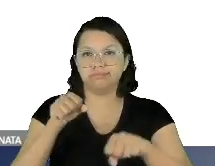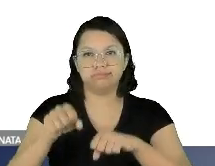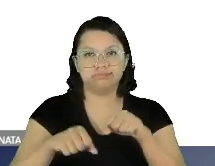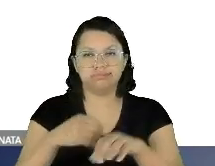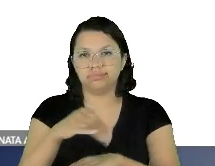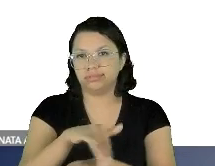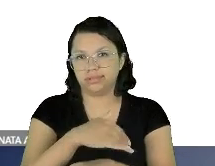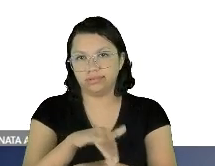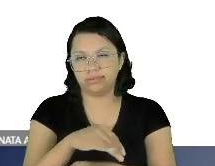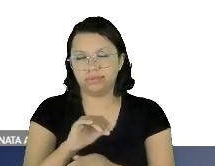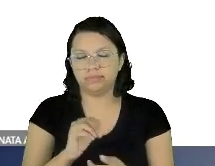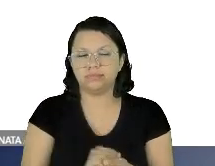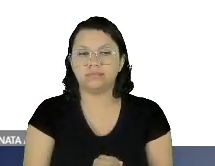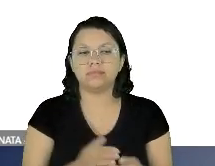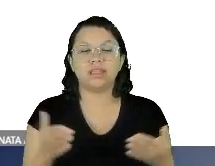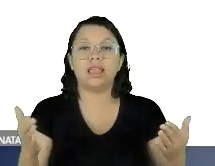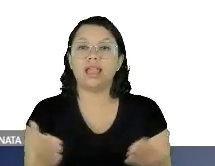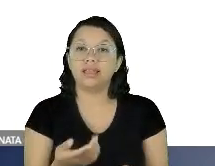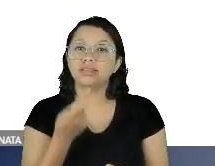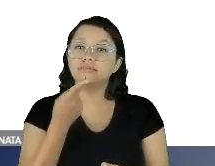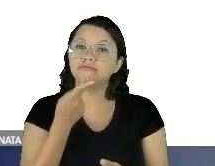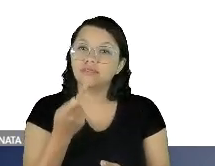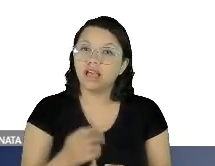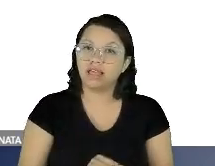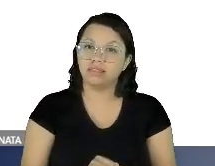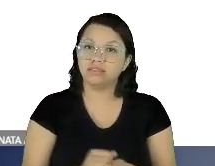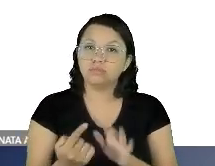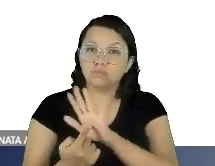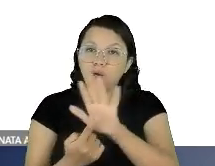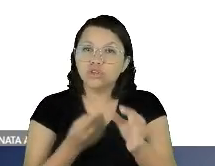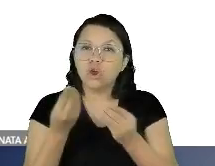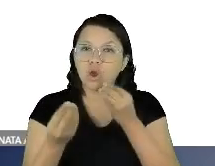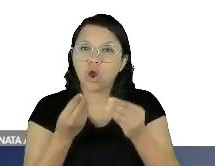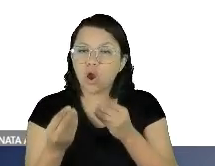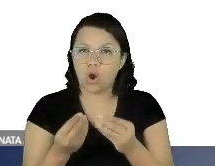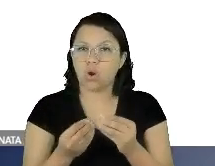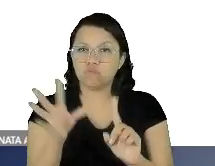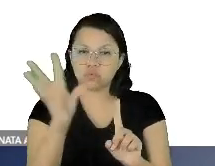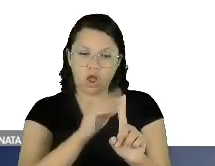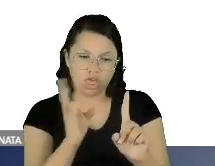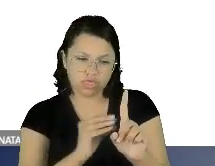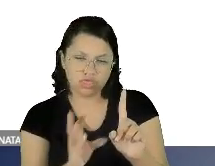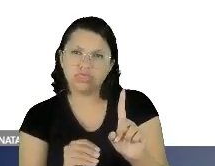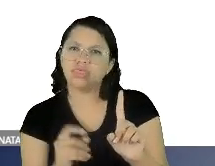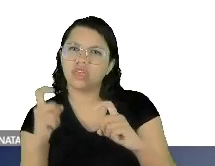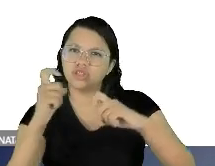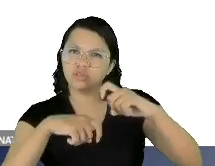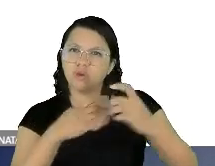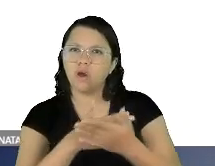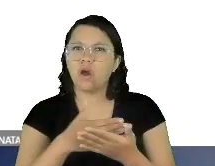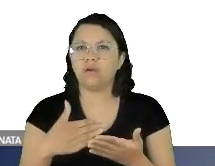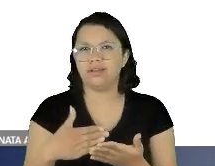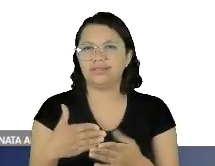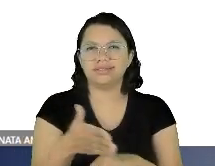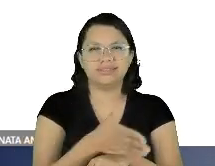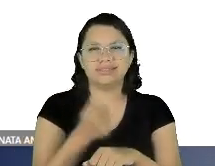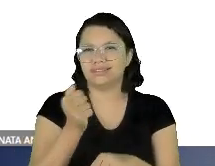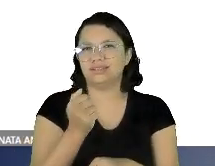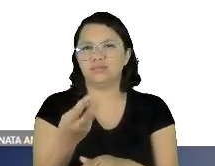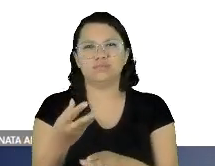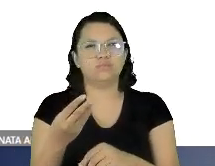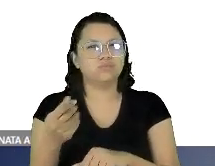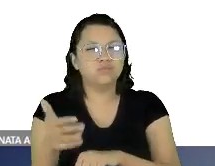Esses depoimentos mostram como a importunação sexual começa cedo, muito cedo,